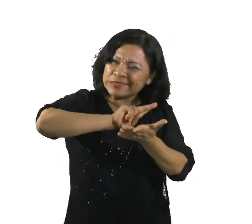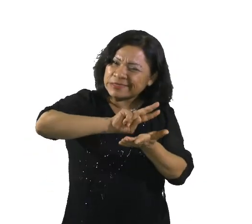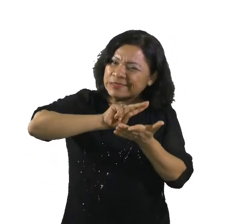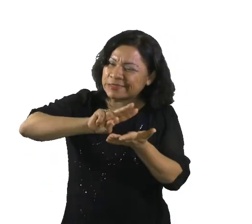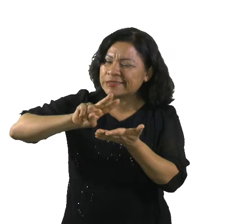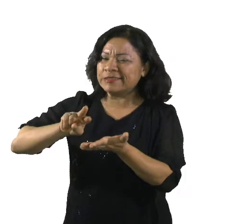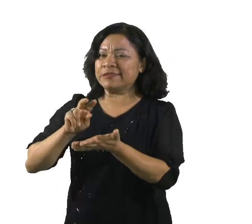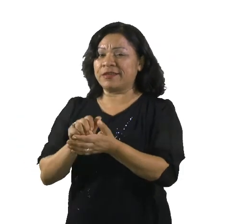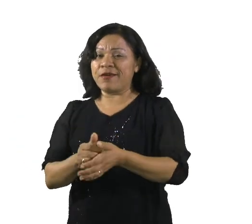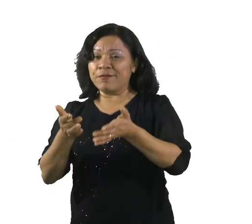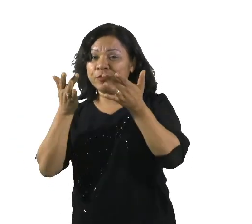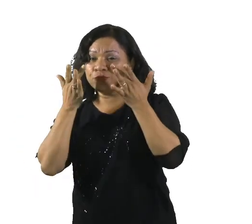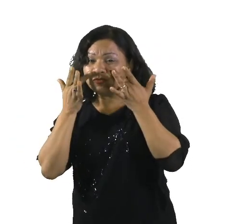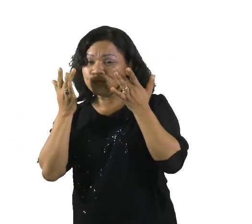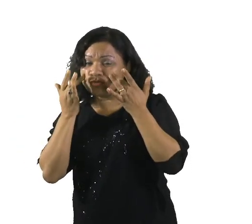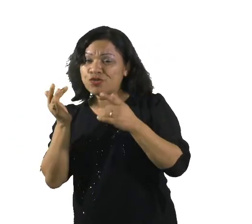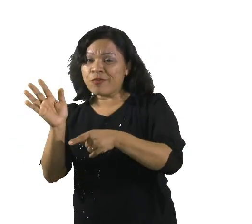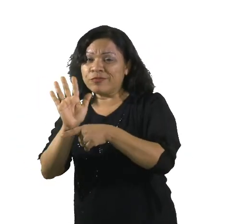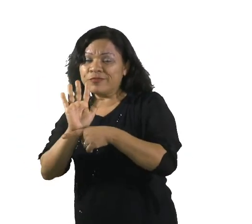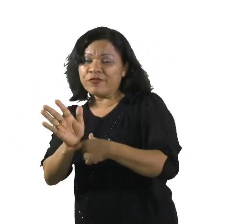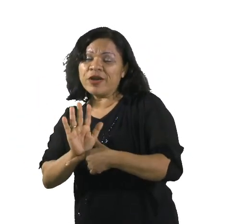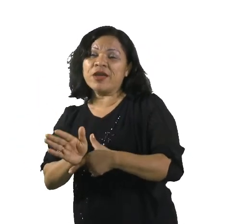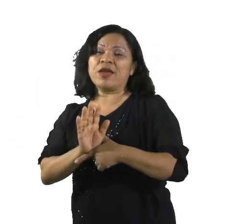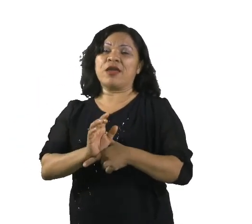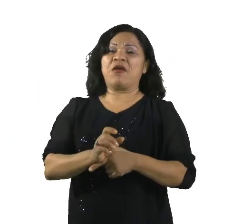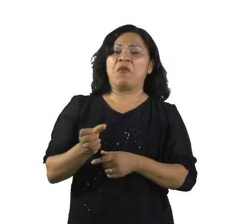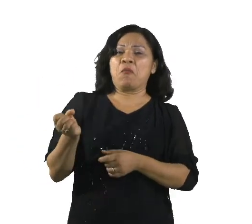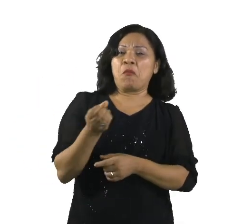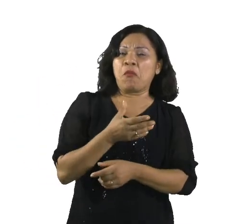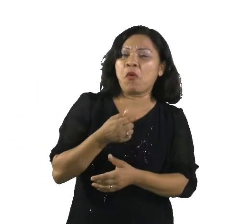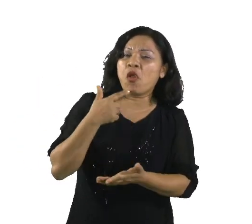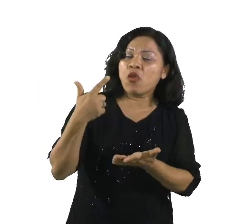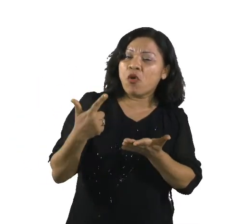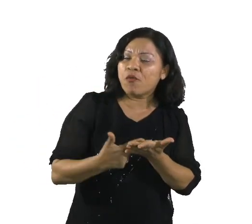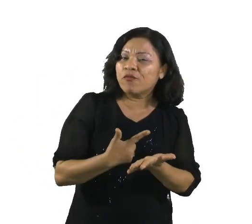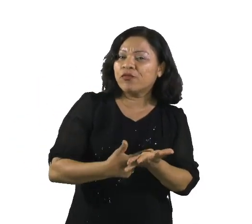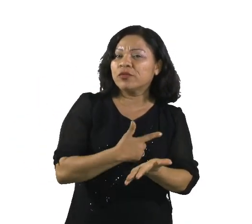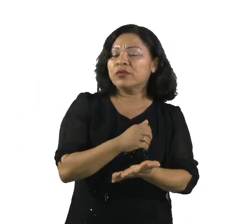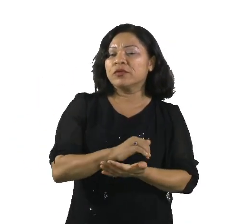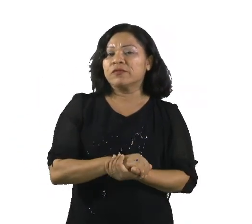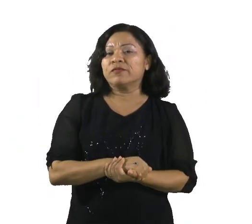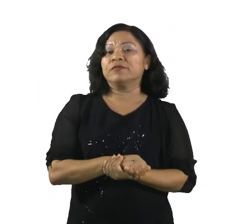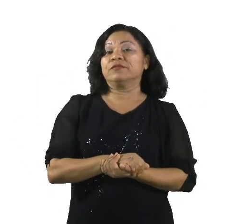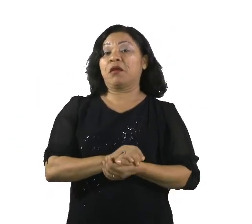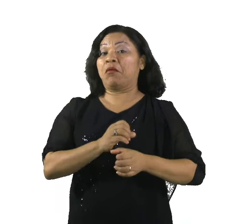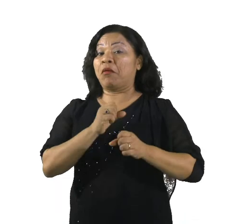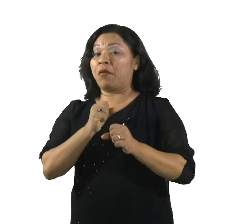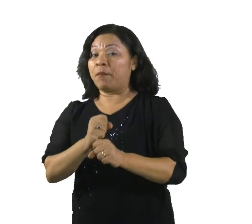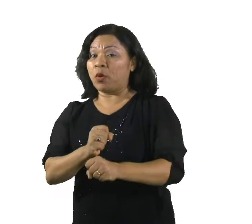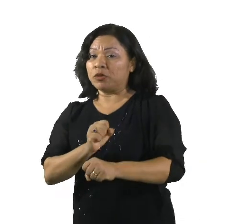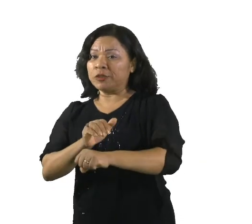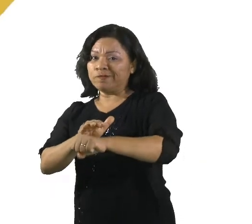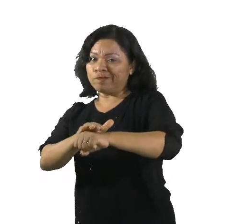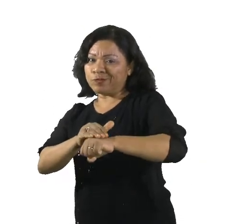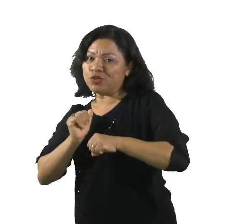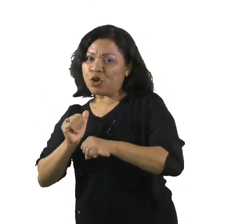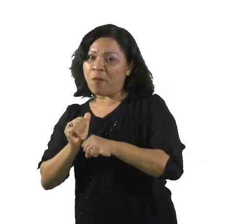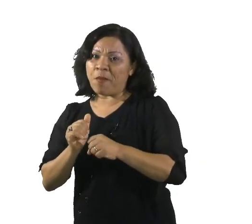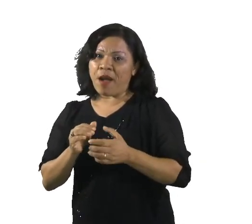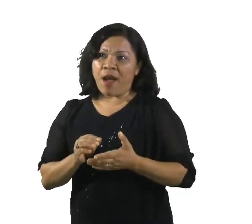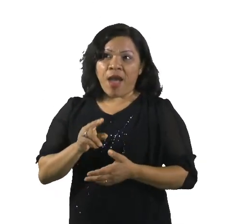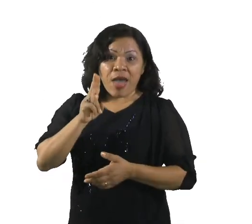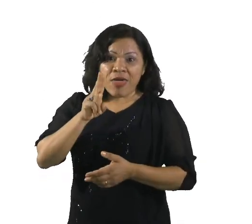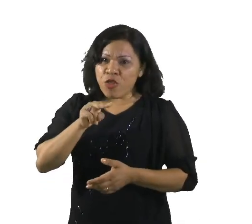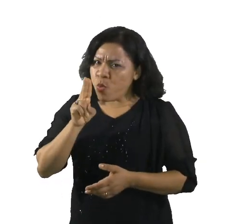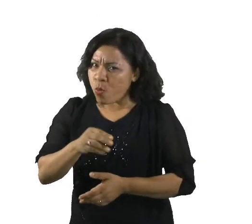em teatros, filmes, novas edições de livros. Ele é o que podemos chamar de um imortal.